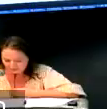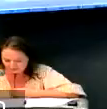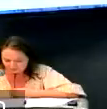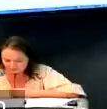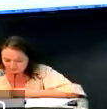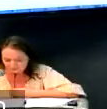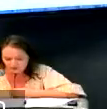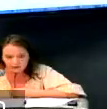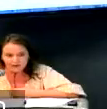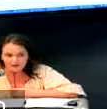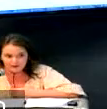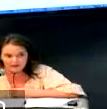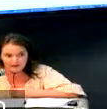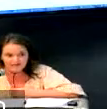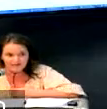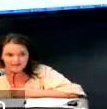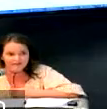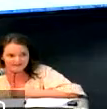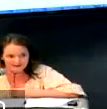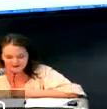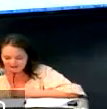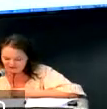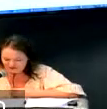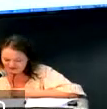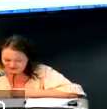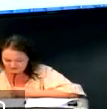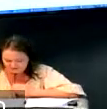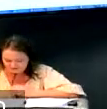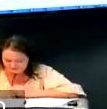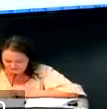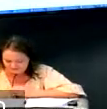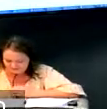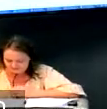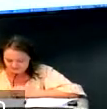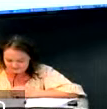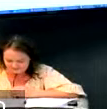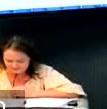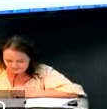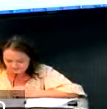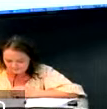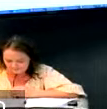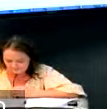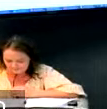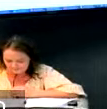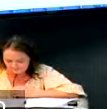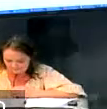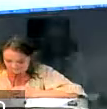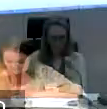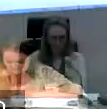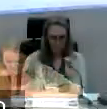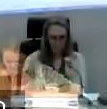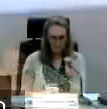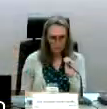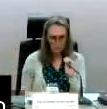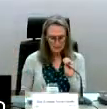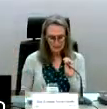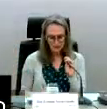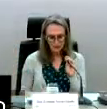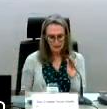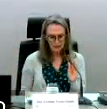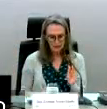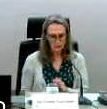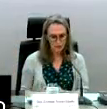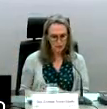Pimentel. Passo a palavra à doutora Cristina. Obrigada, professora Ana Cristina. Então, eu queria